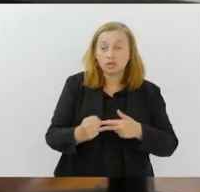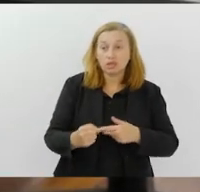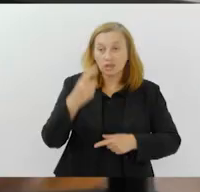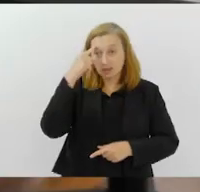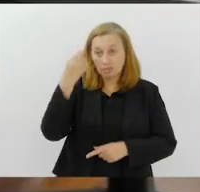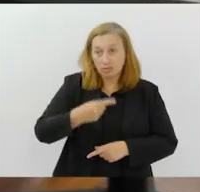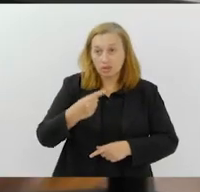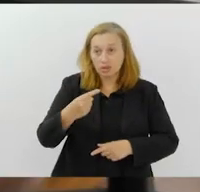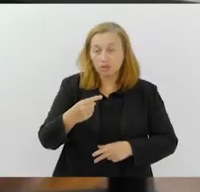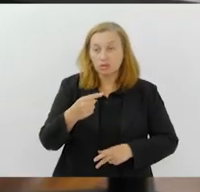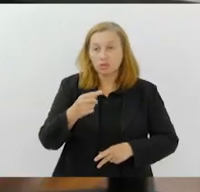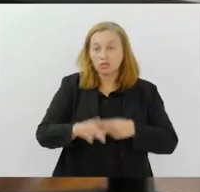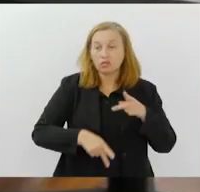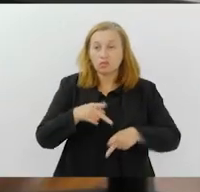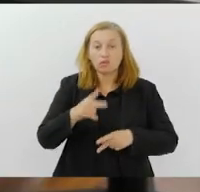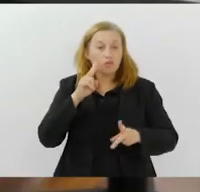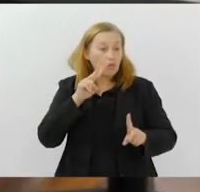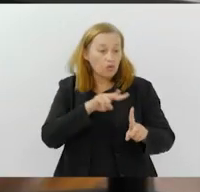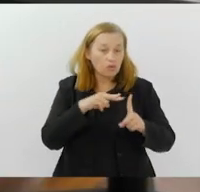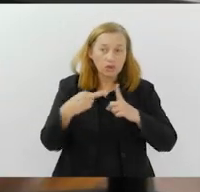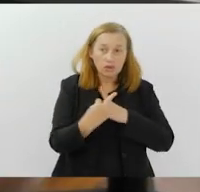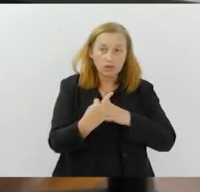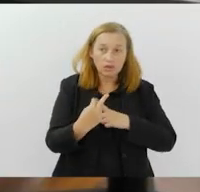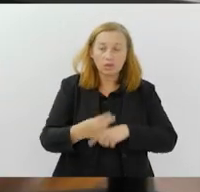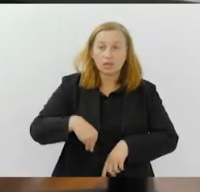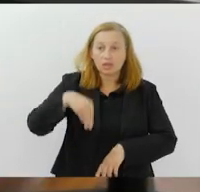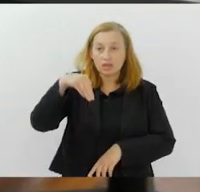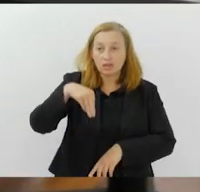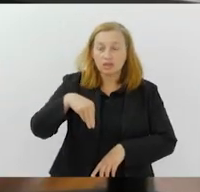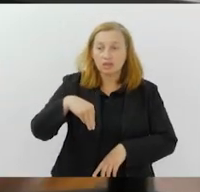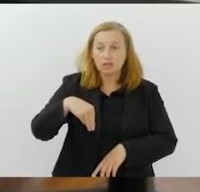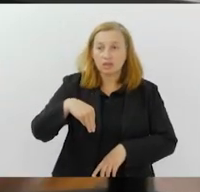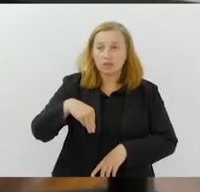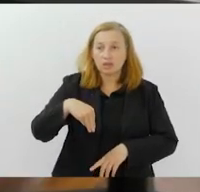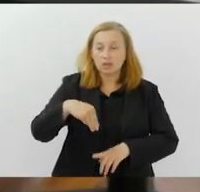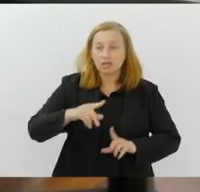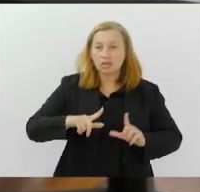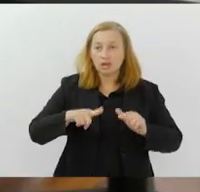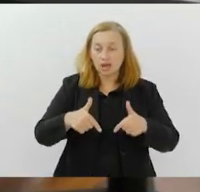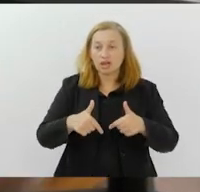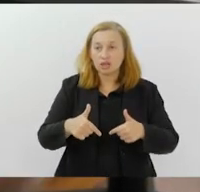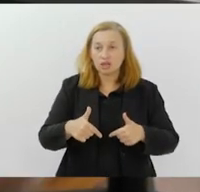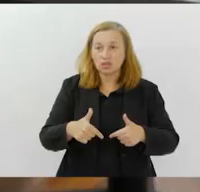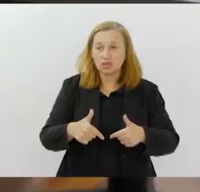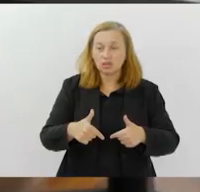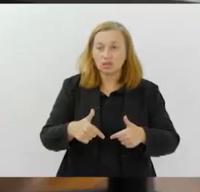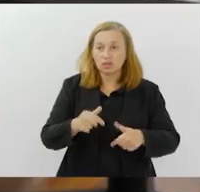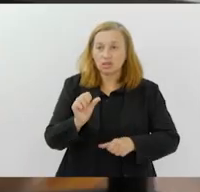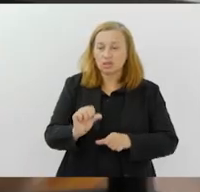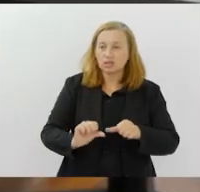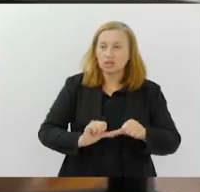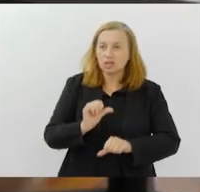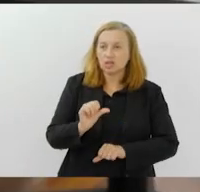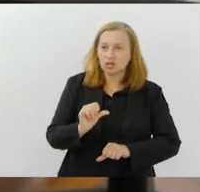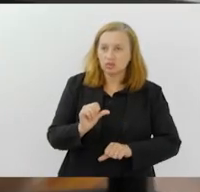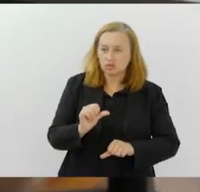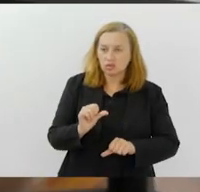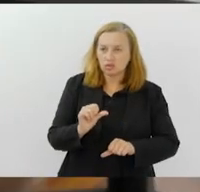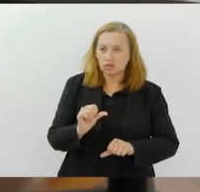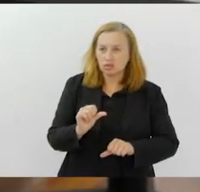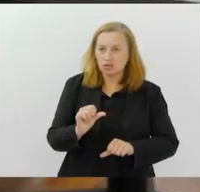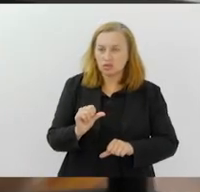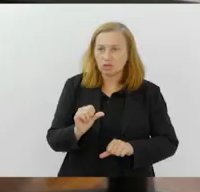for olhado como o poder que emana da vaca e depois que sai da vaca se transforme em iogurte queijo de